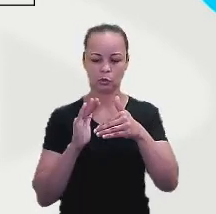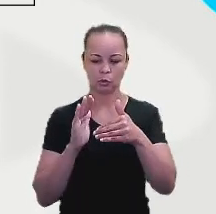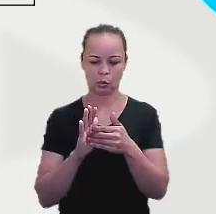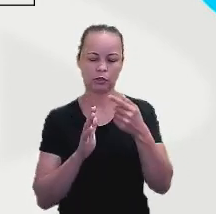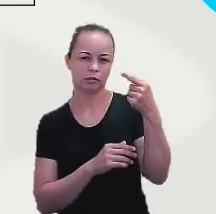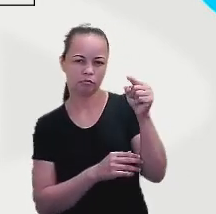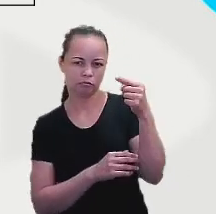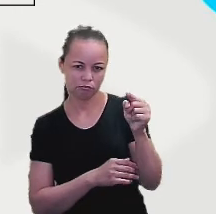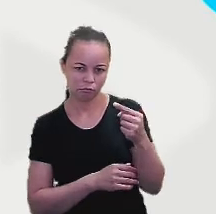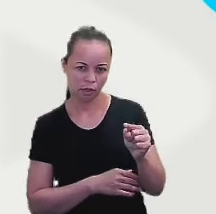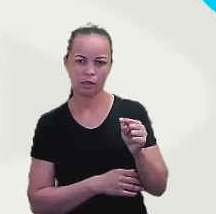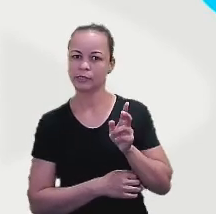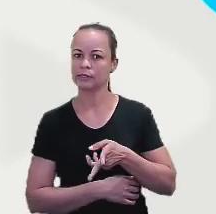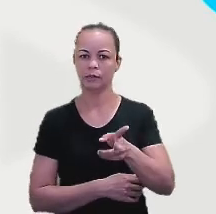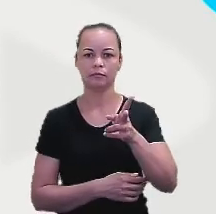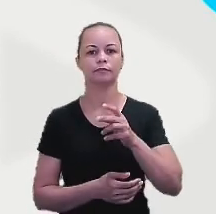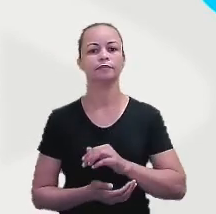bom?